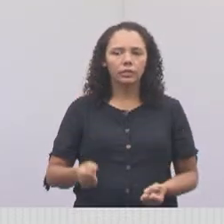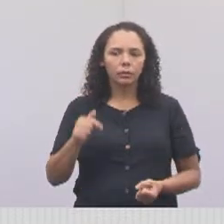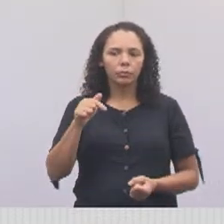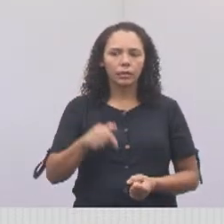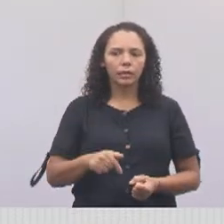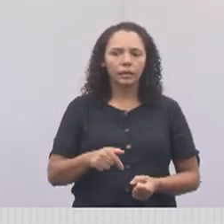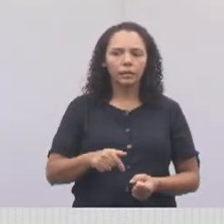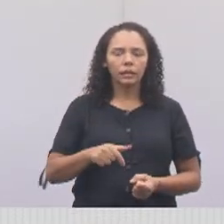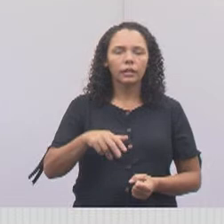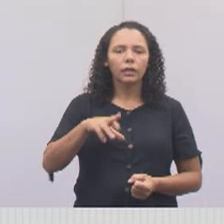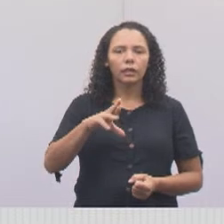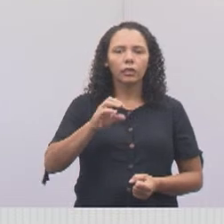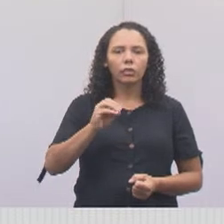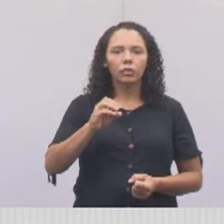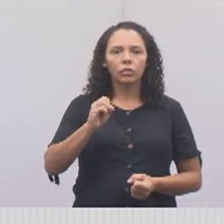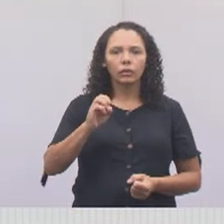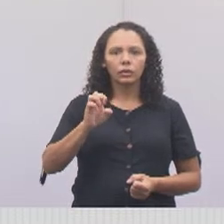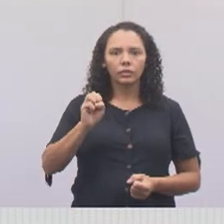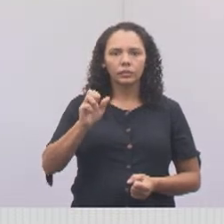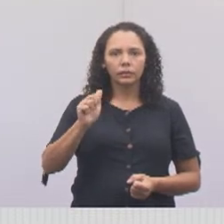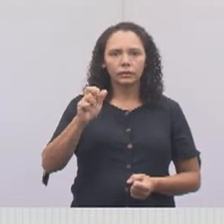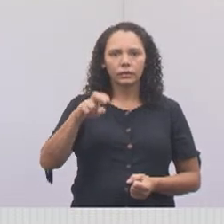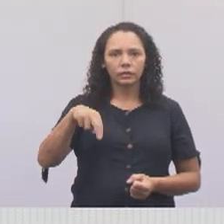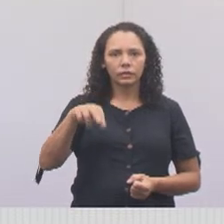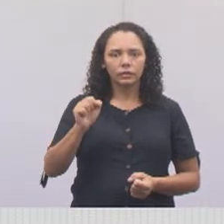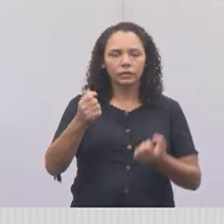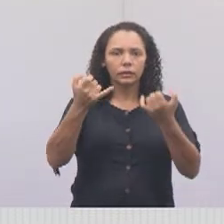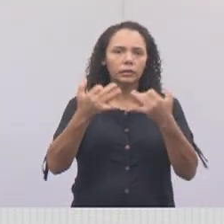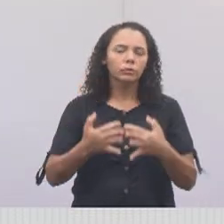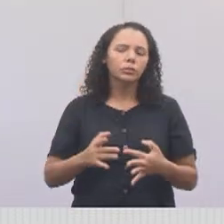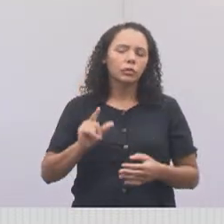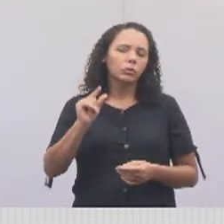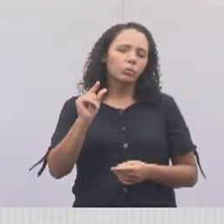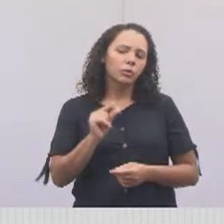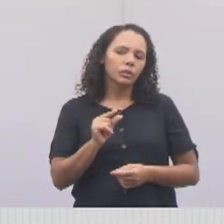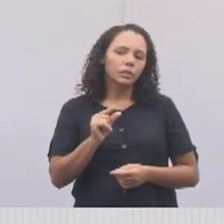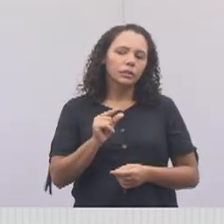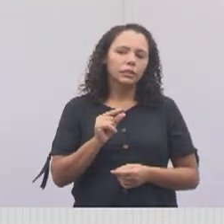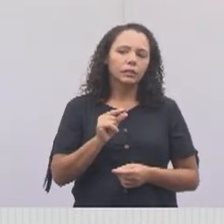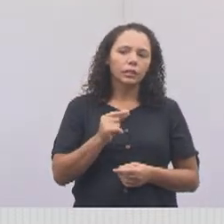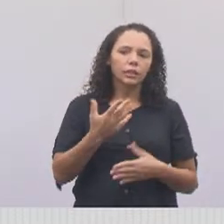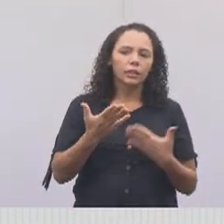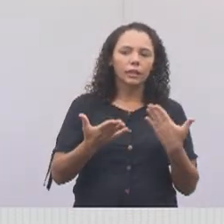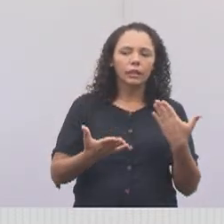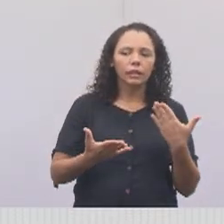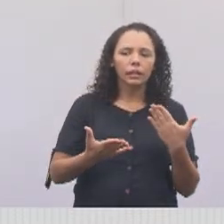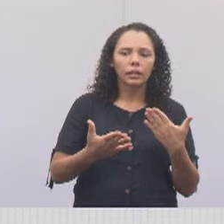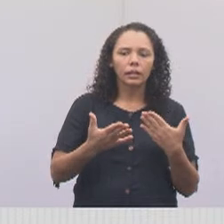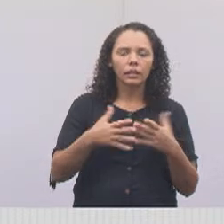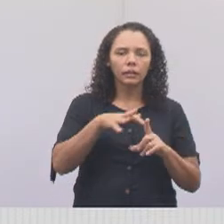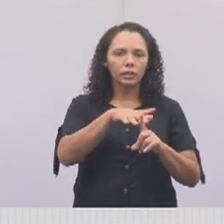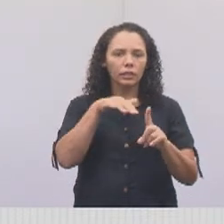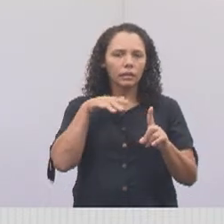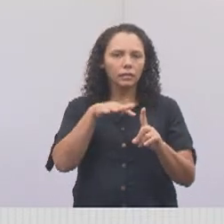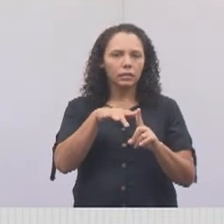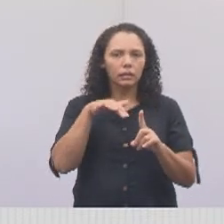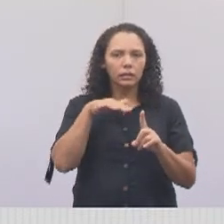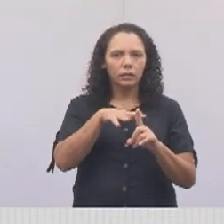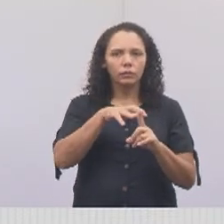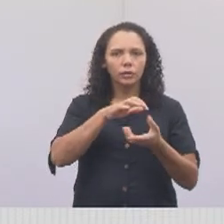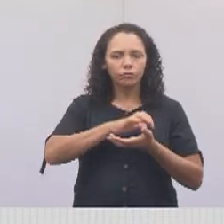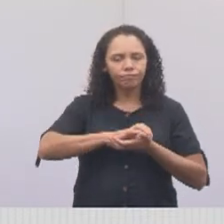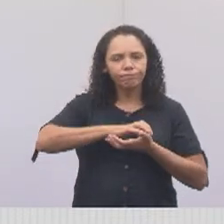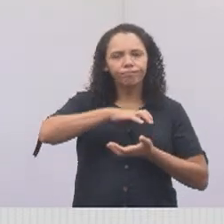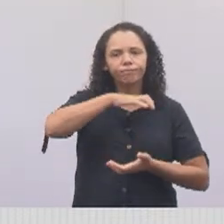a Rosiane Machuca, onde ela pôde falar um pouquinho aí sobre a questão da síndrome do esgotamento profissional, que